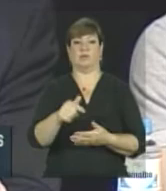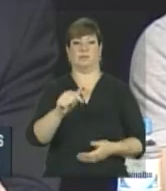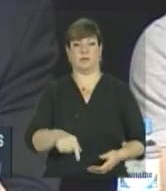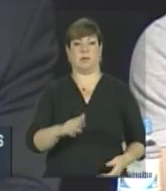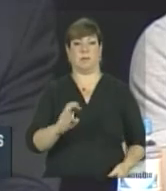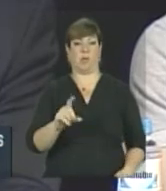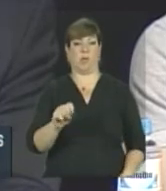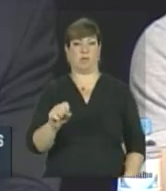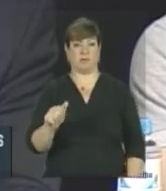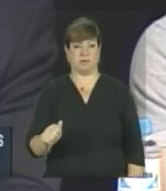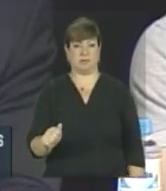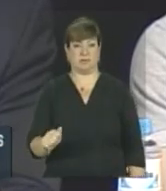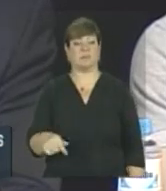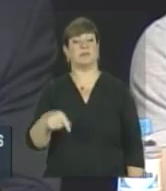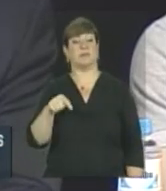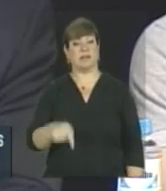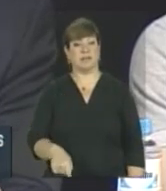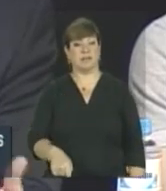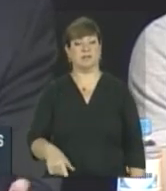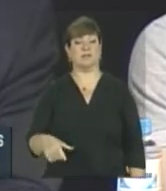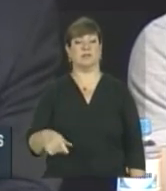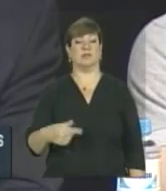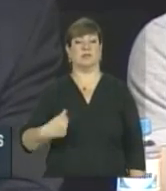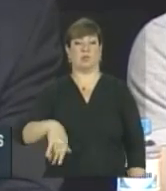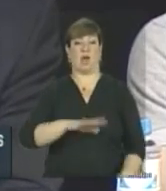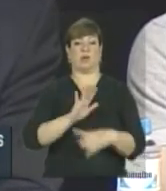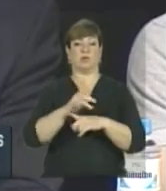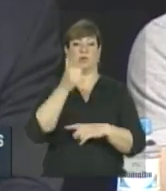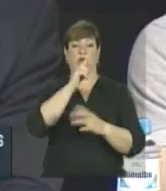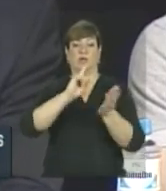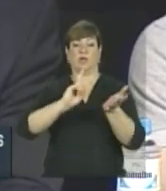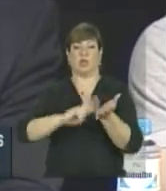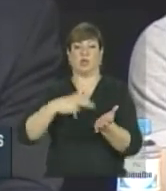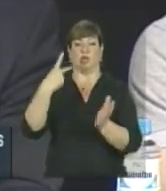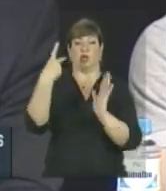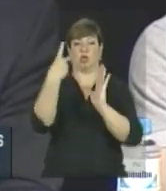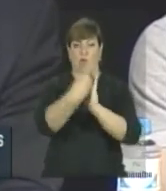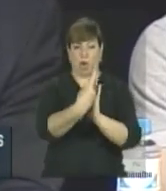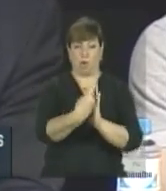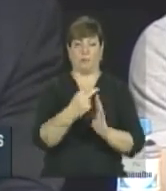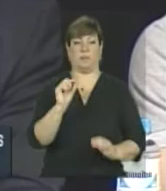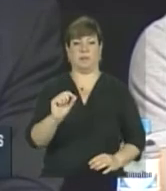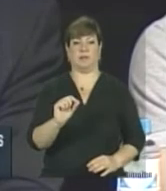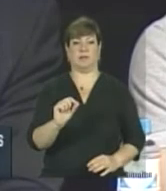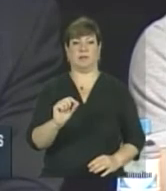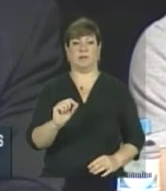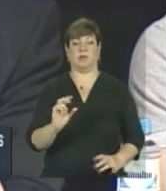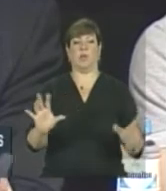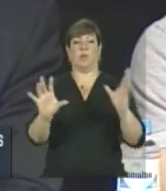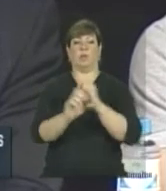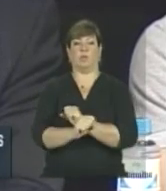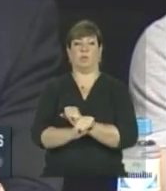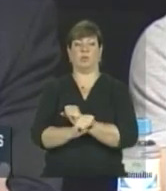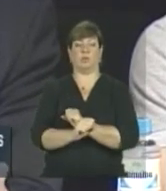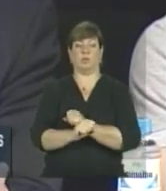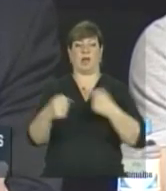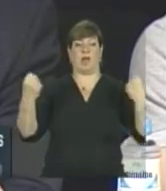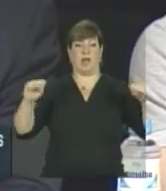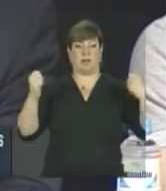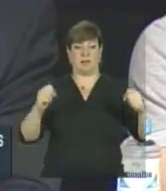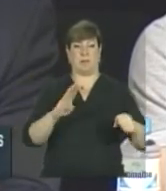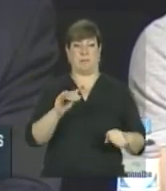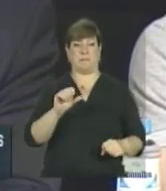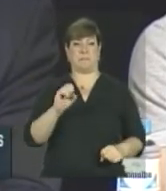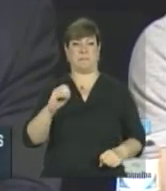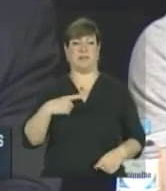nos permitiu praticamente dobrar a quantidade de atletas de base que são apoiados. Então, a